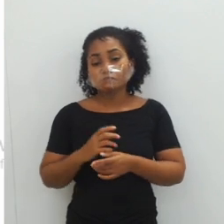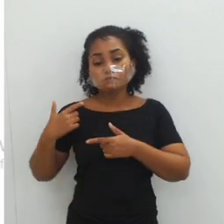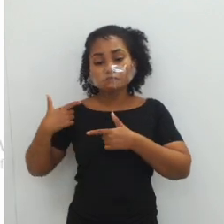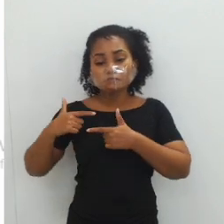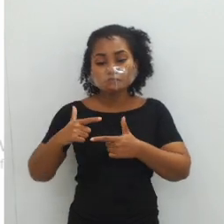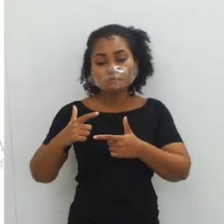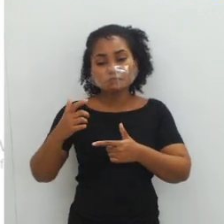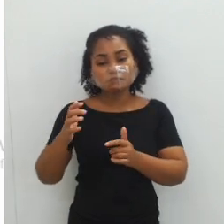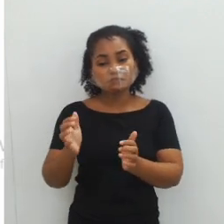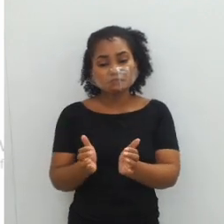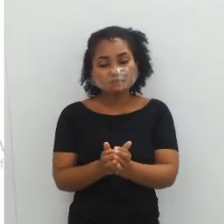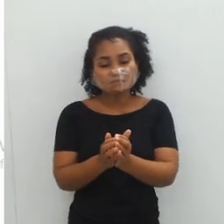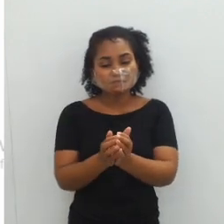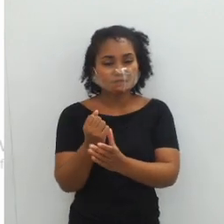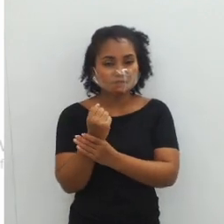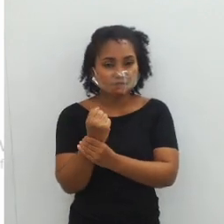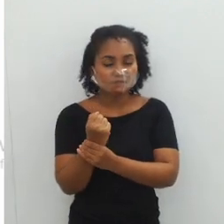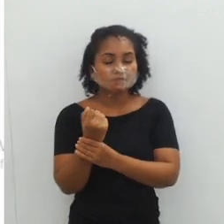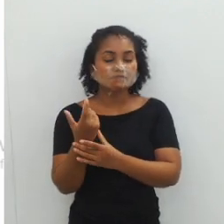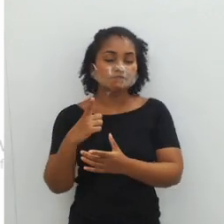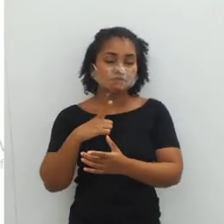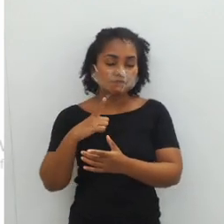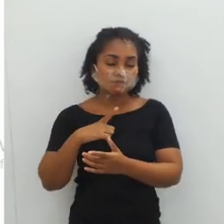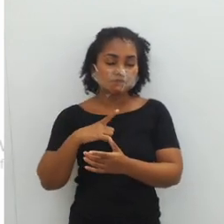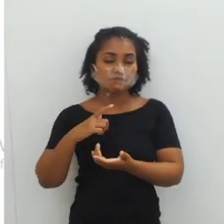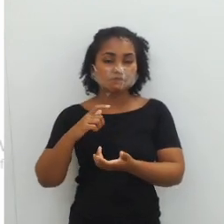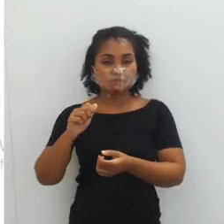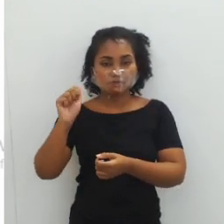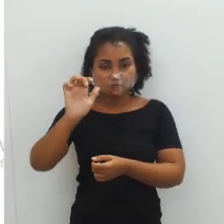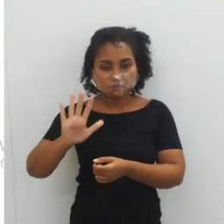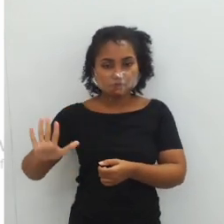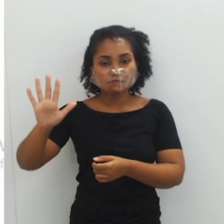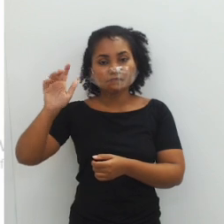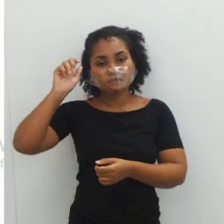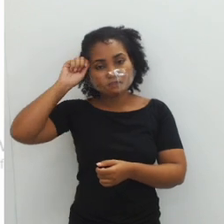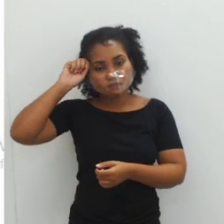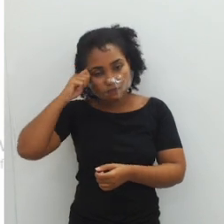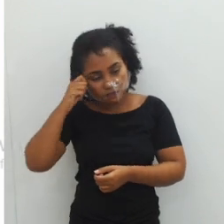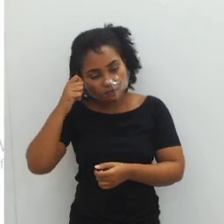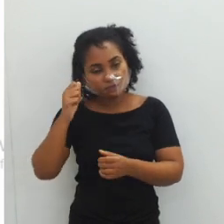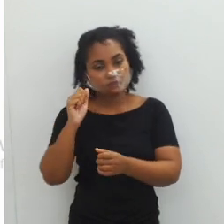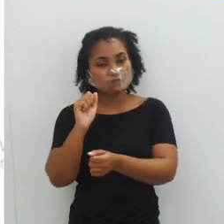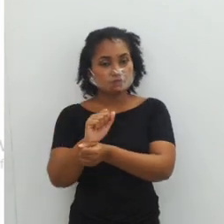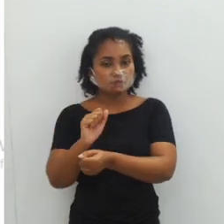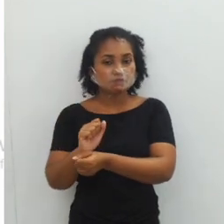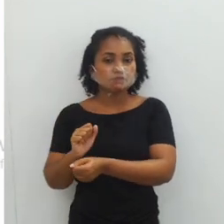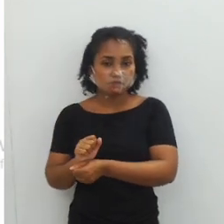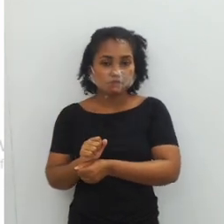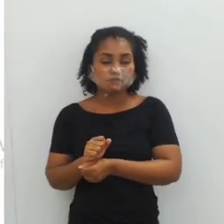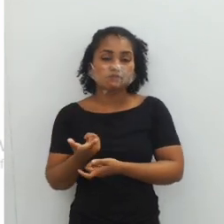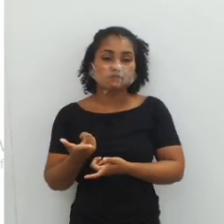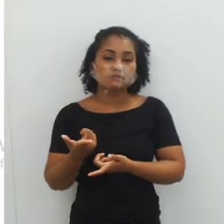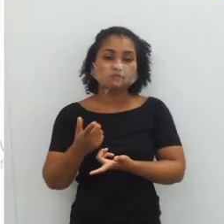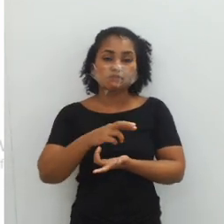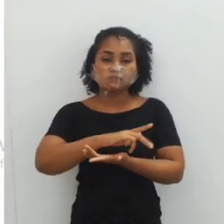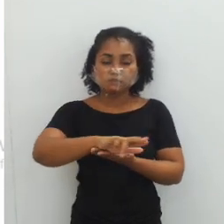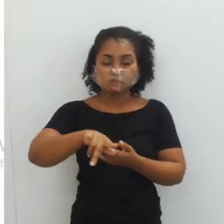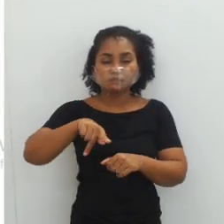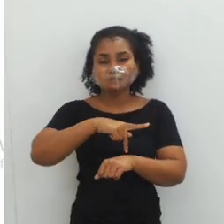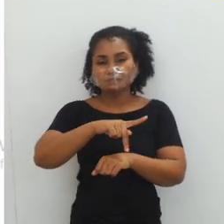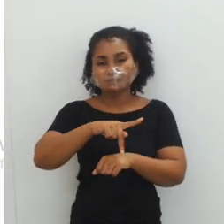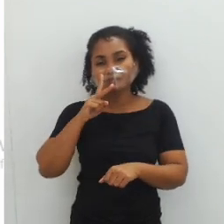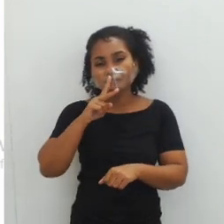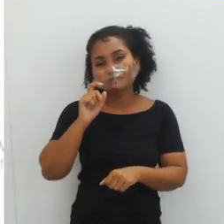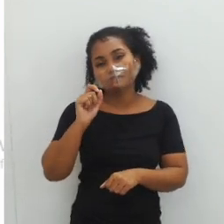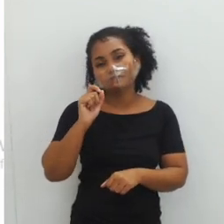os continentes da América e da África que foram colonizados por outros países. Ele tem muito